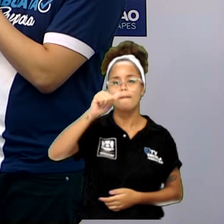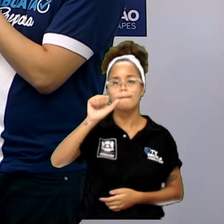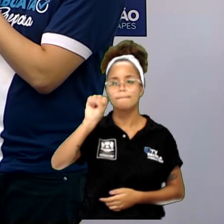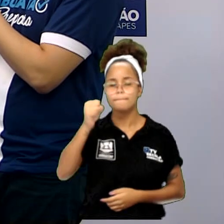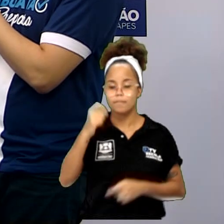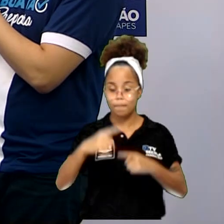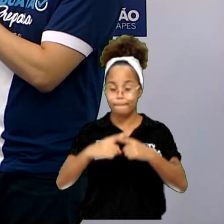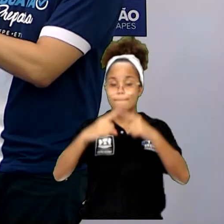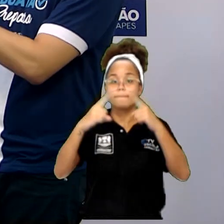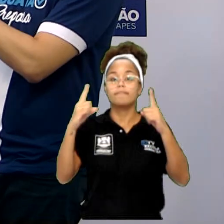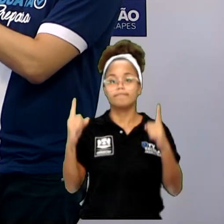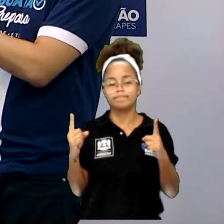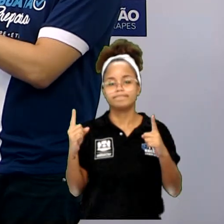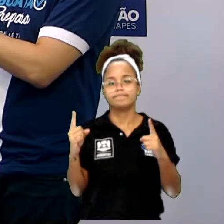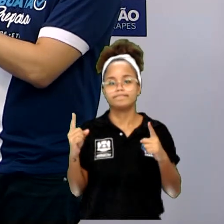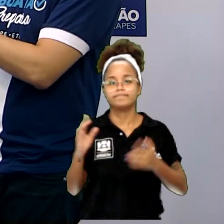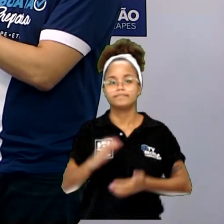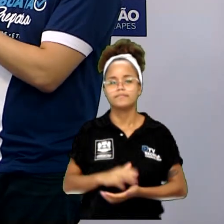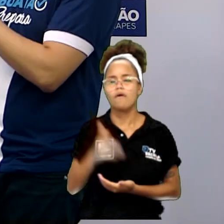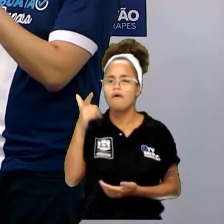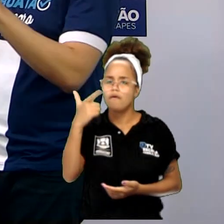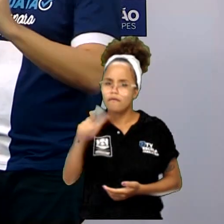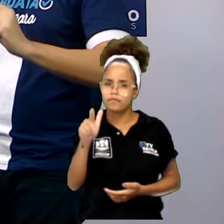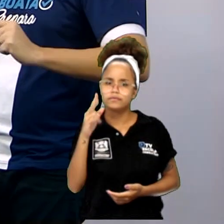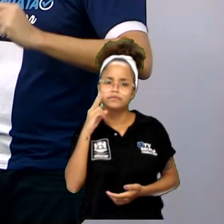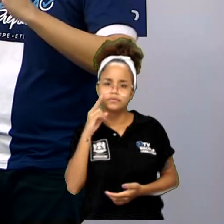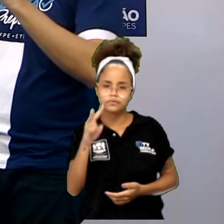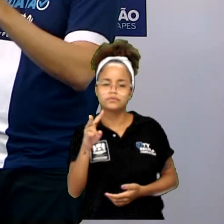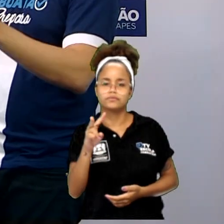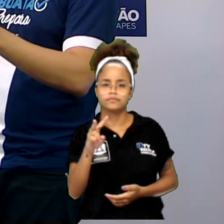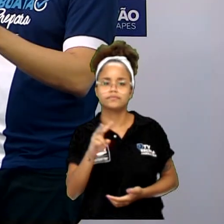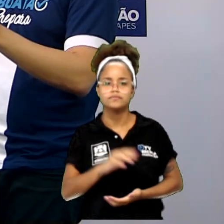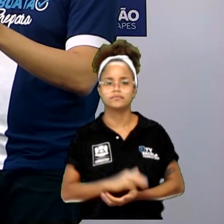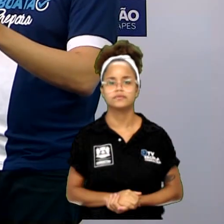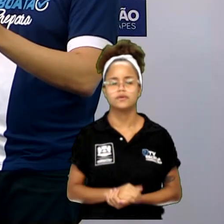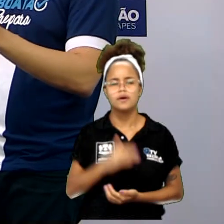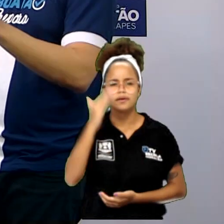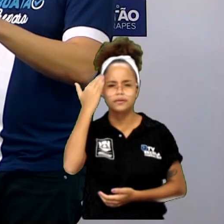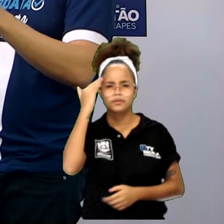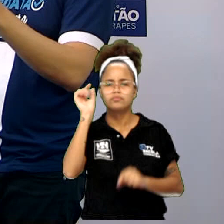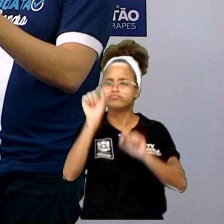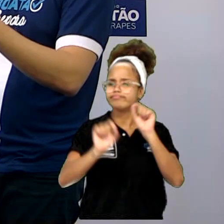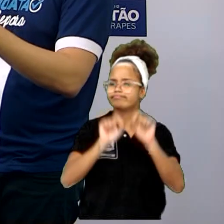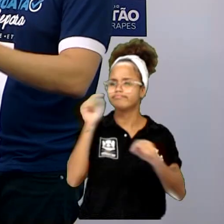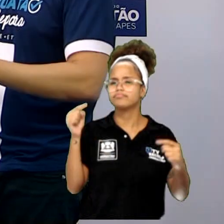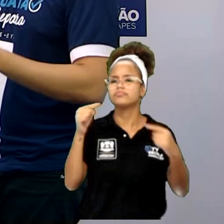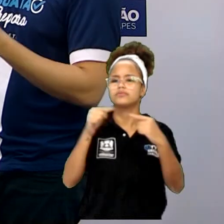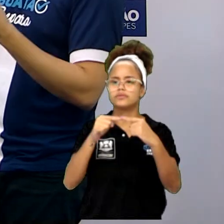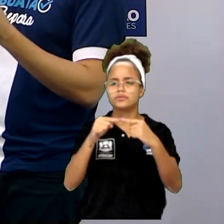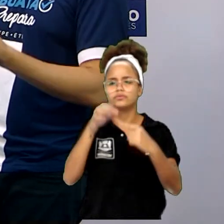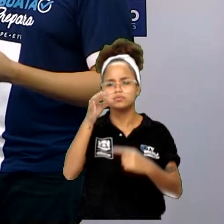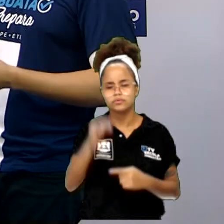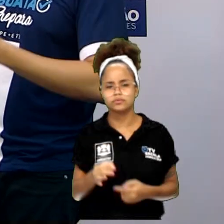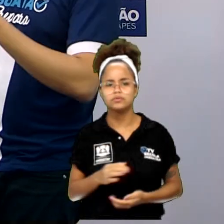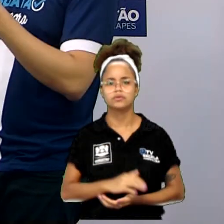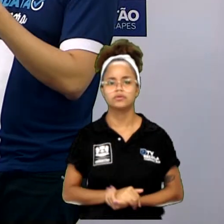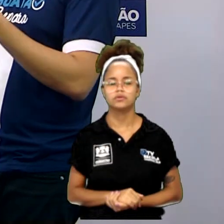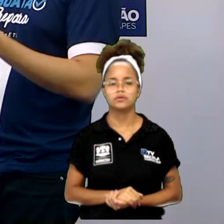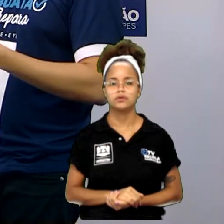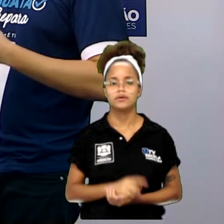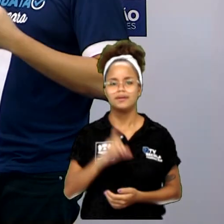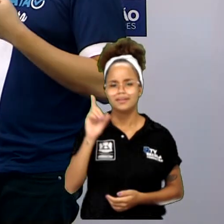sublinhado. E aí, relendo com vocês, para pegar agora o gancho e entender o sentido mais completo. É certo que